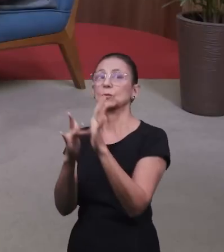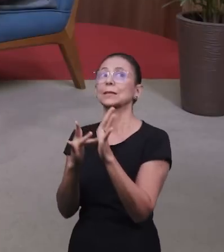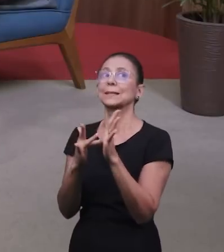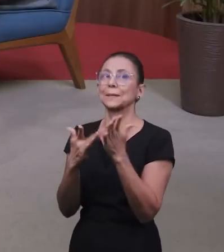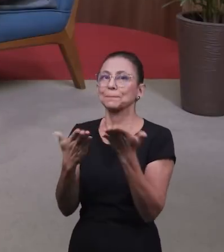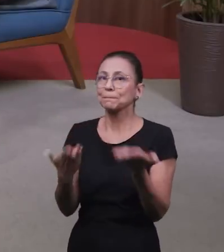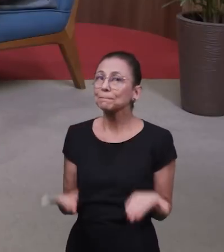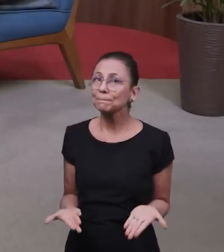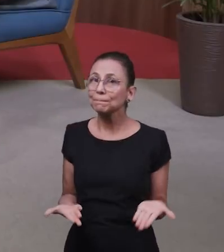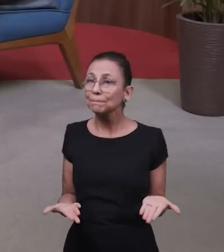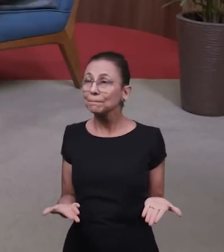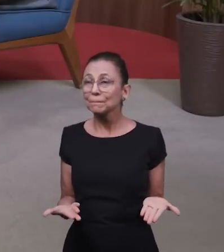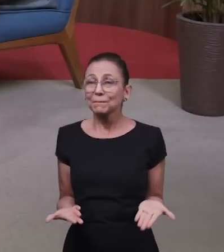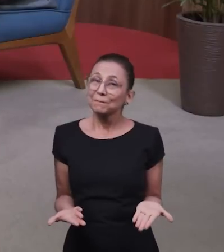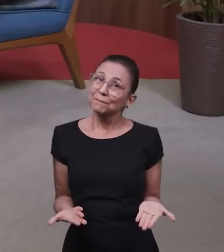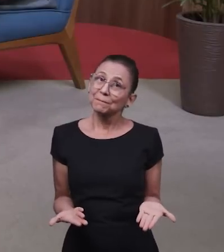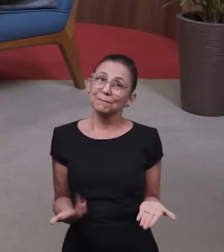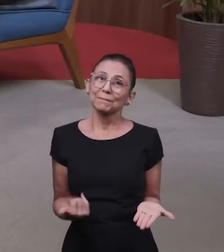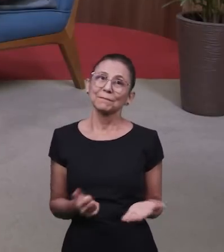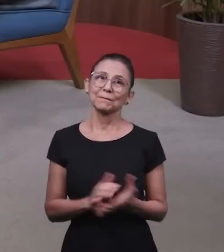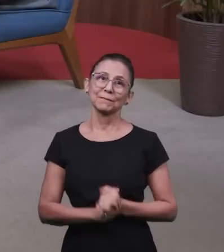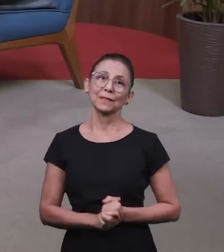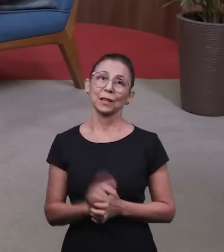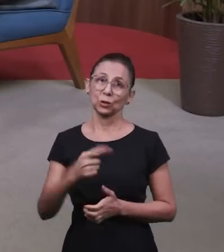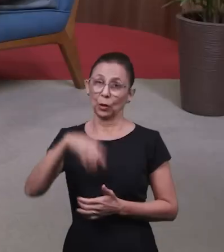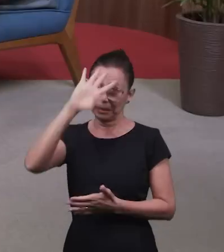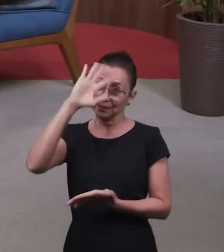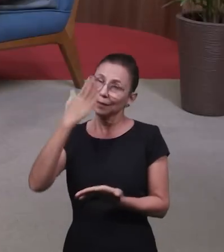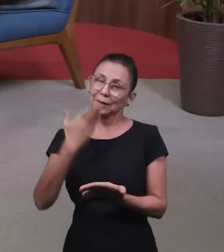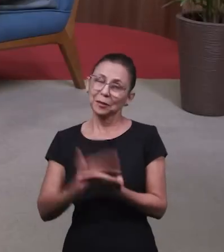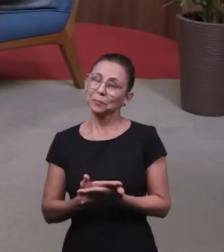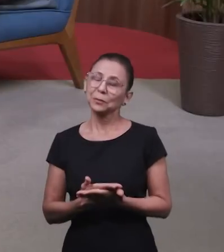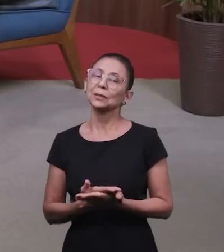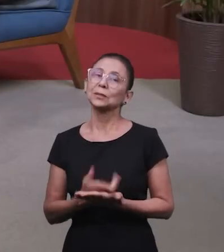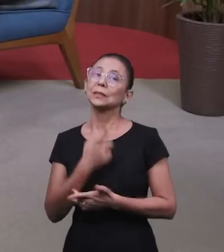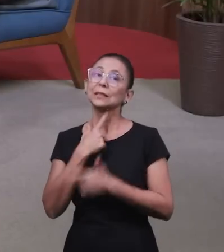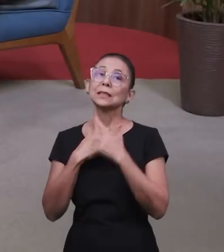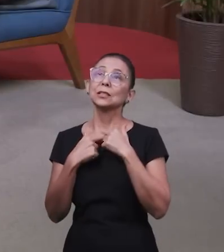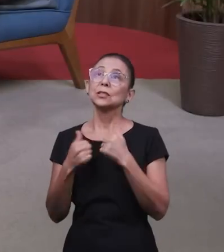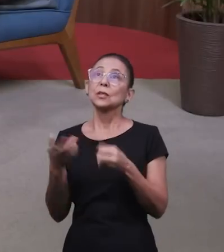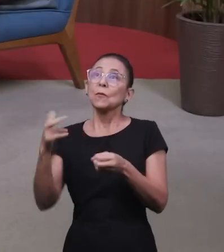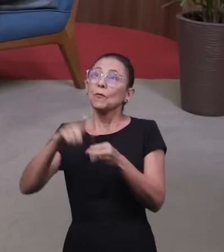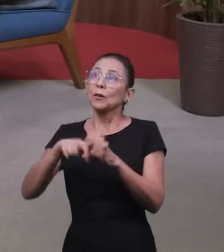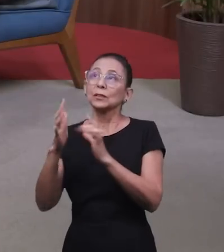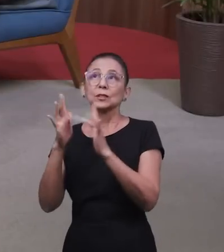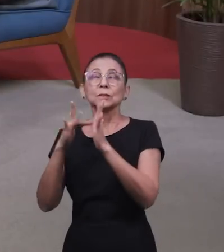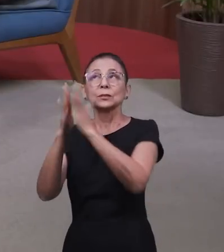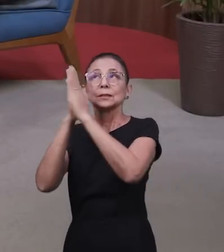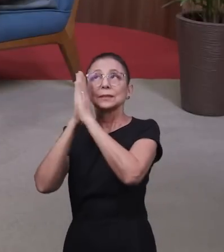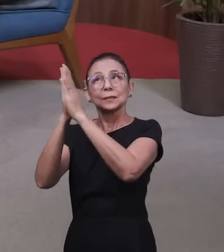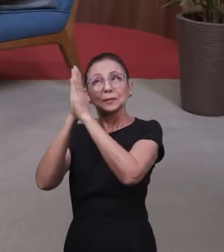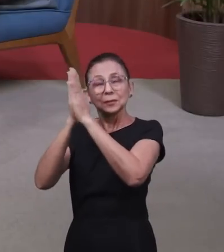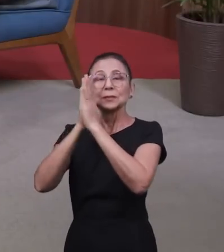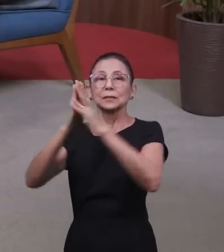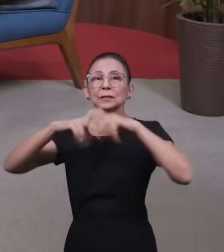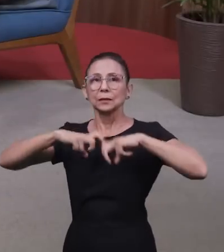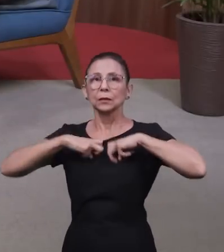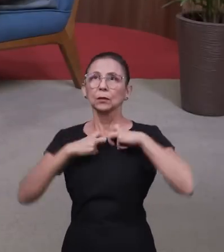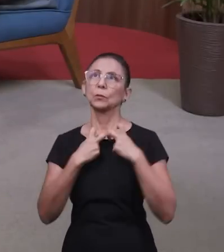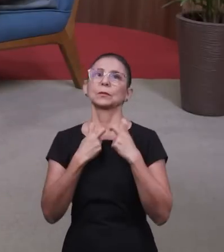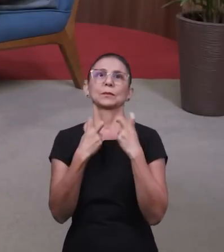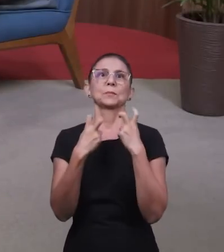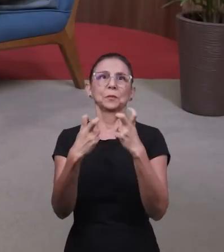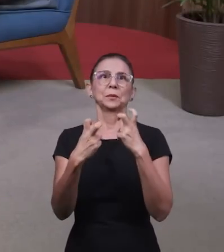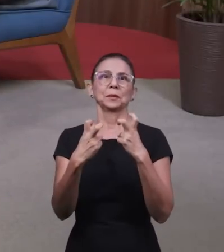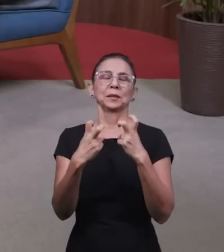Senhor Jesus. Então, é o anseio, a igreja quer isso, é tudo que nós queremos, é que Jesus volte. É o desejo, é o clamor